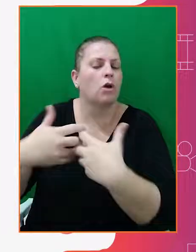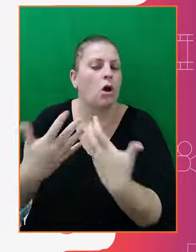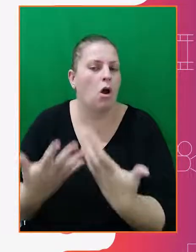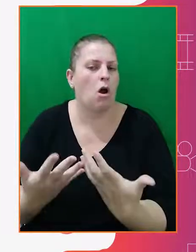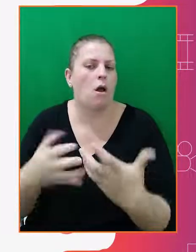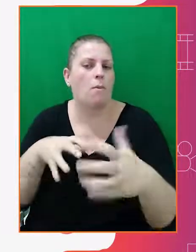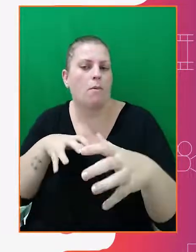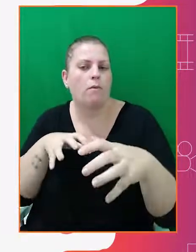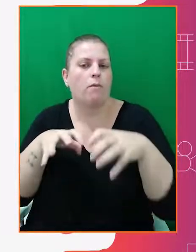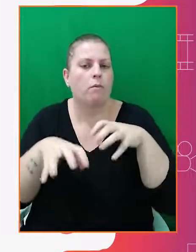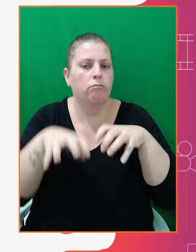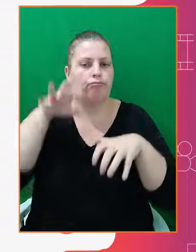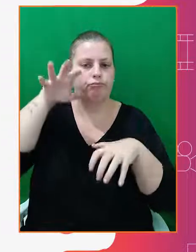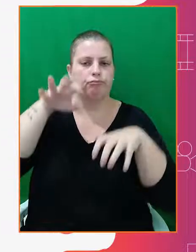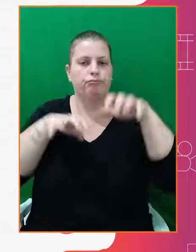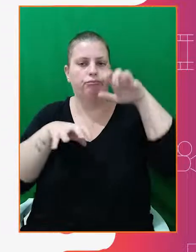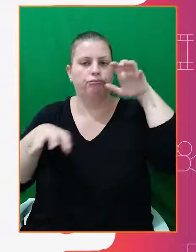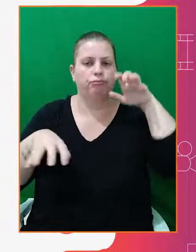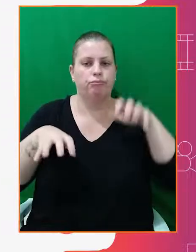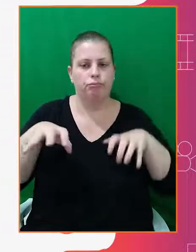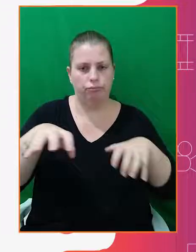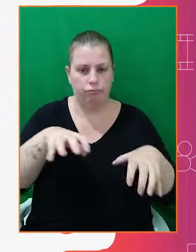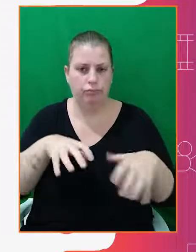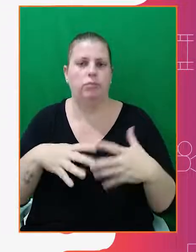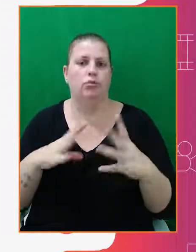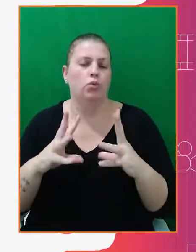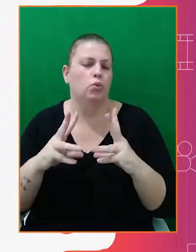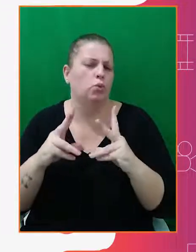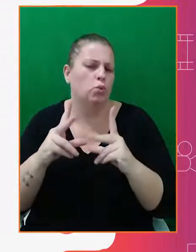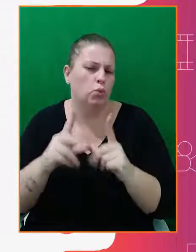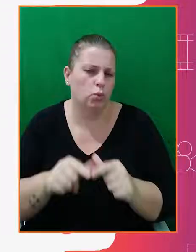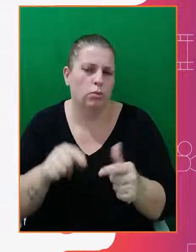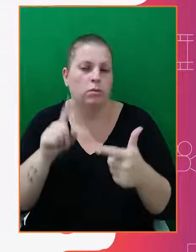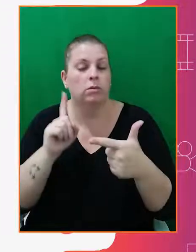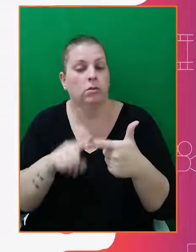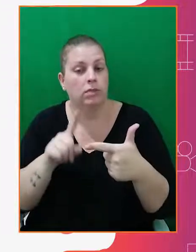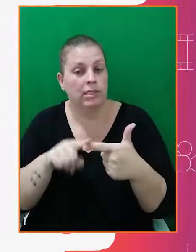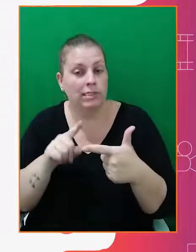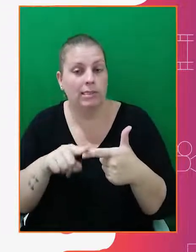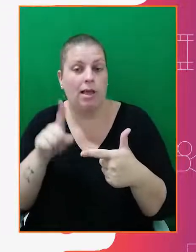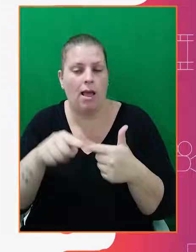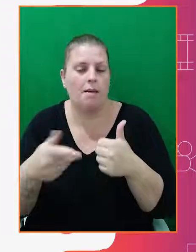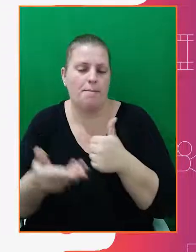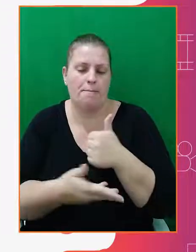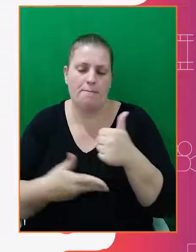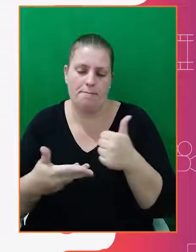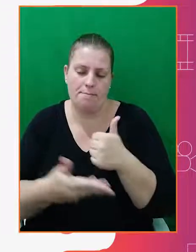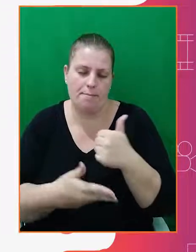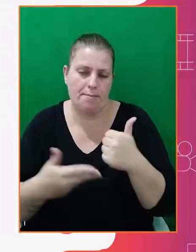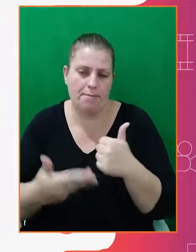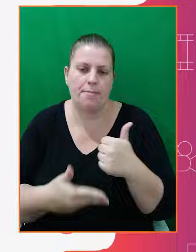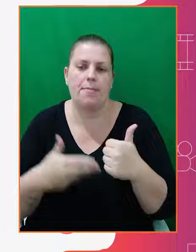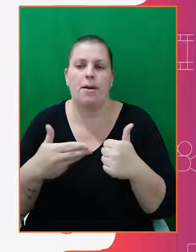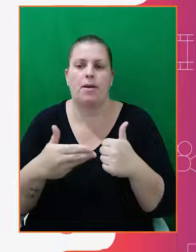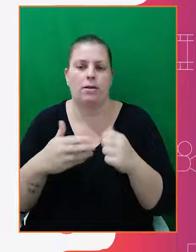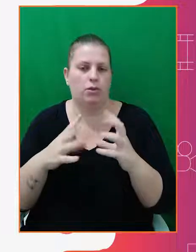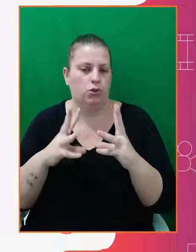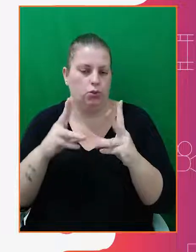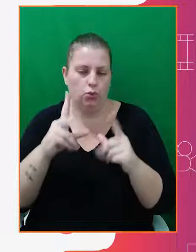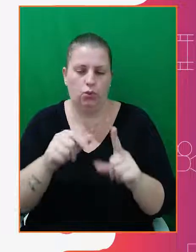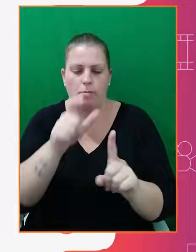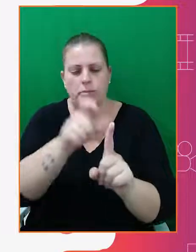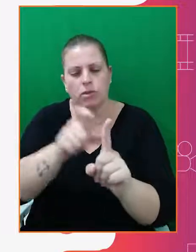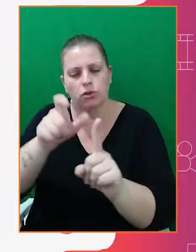nesse universo, como ele vai se movimentar. E é ele que vai otimizar então todo o processo de movimentação